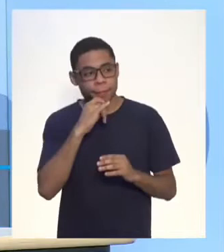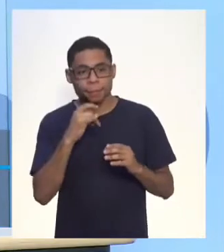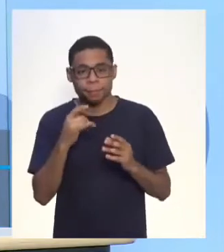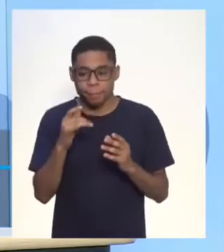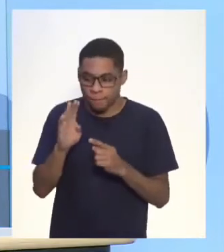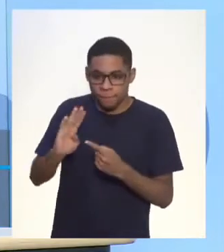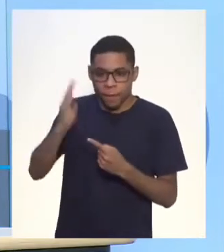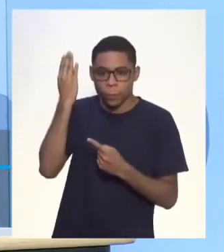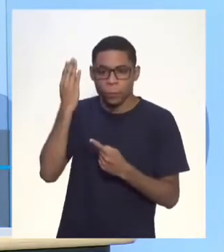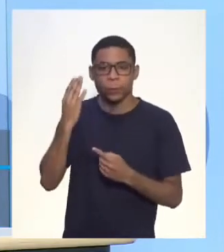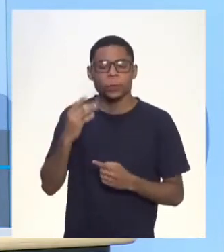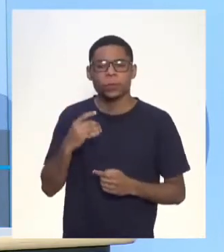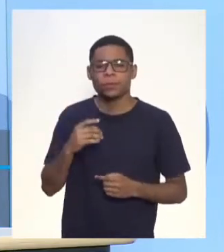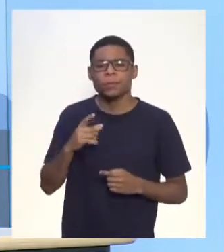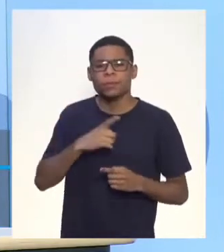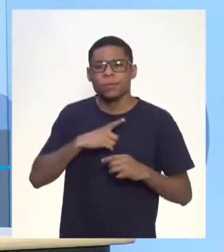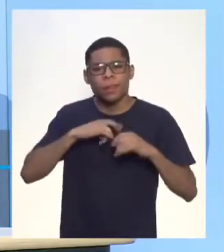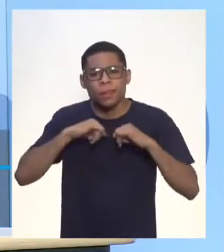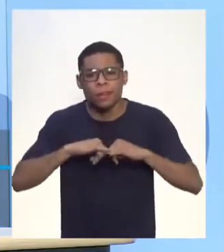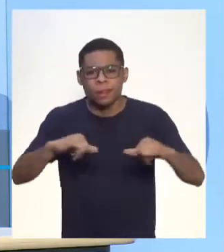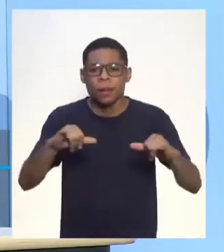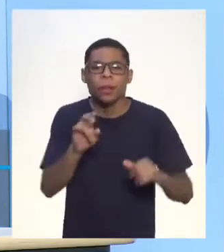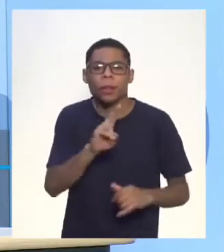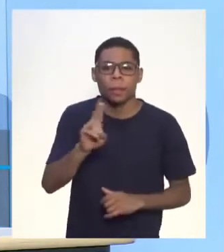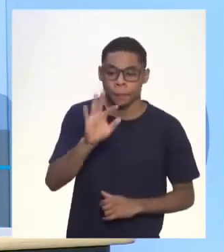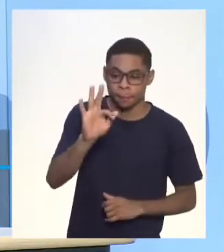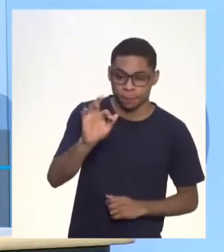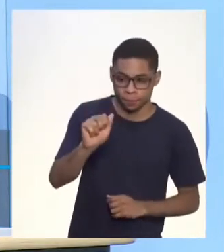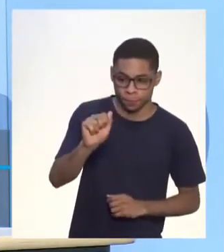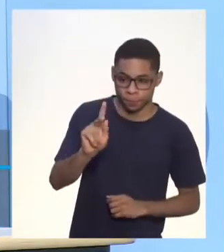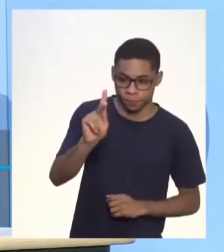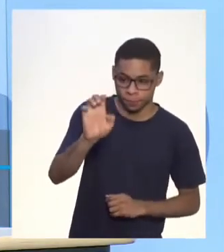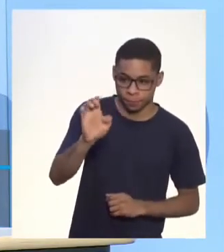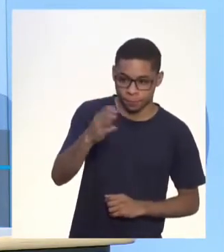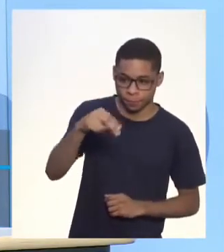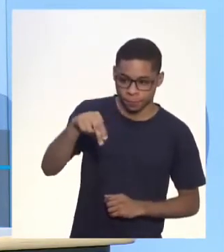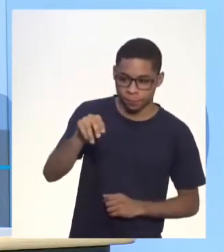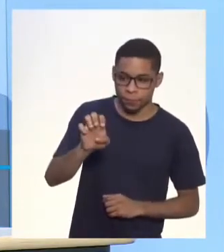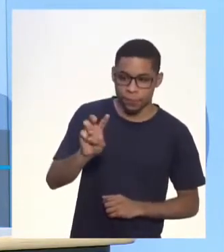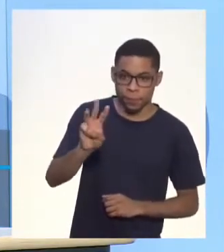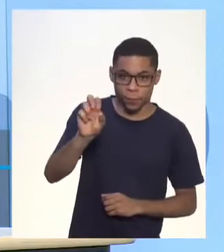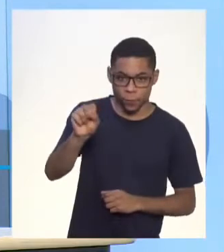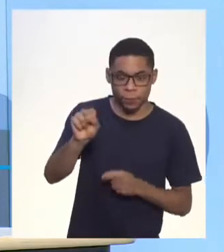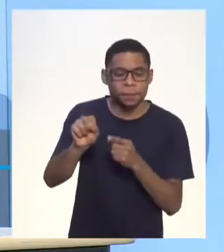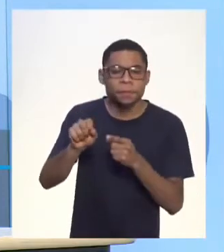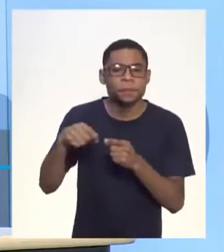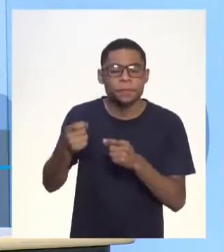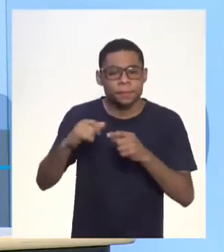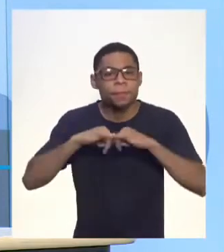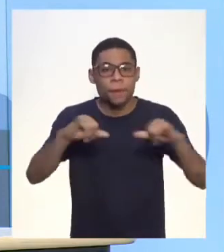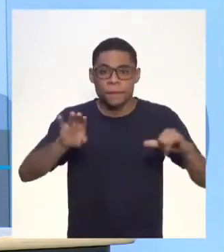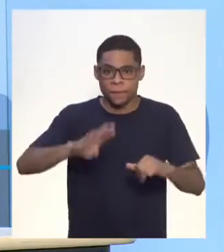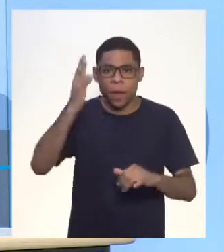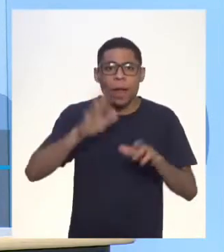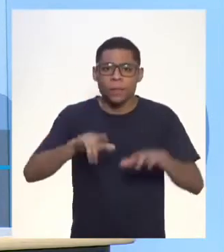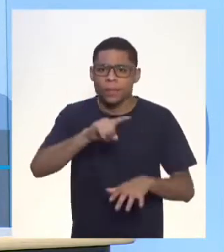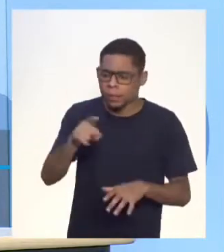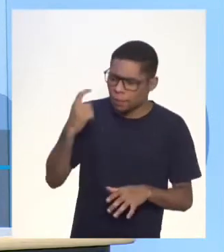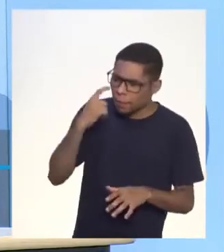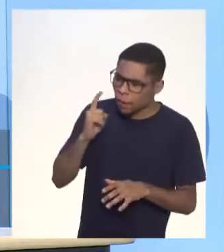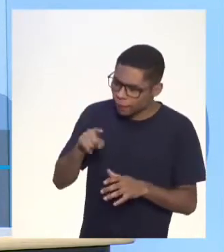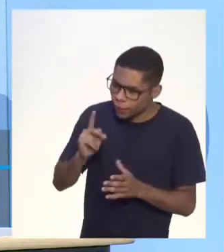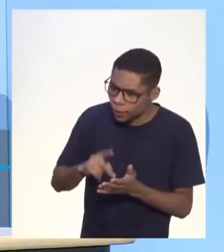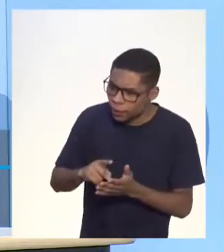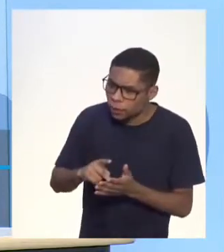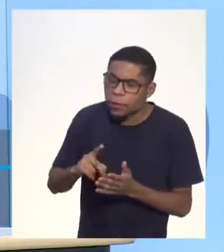muitas notícias, quando elas são fake news, até enganam um pouco, né? A gente acaba achando que aquilo é realidade ou não, mas existem alguns sites